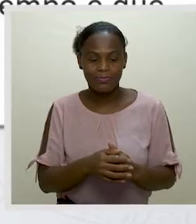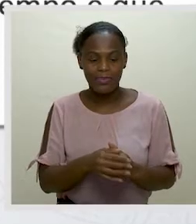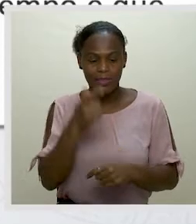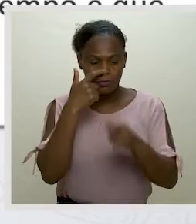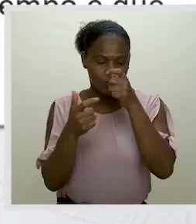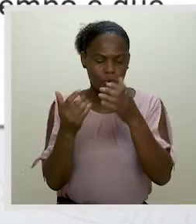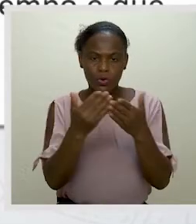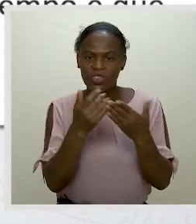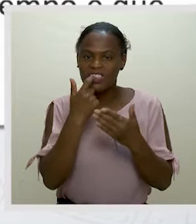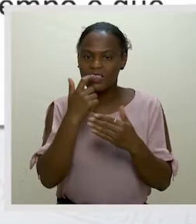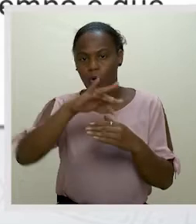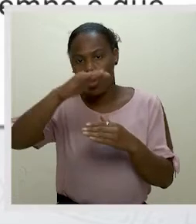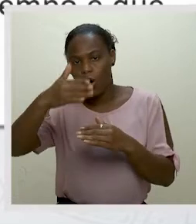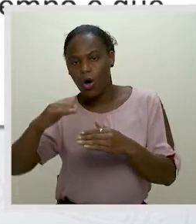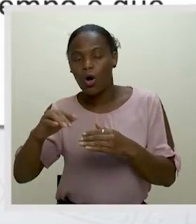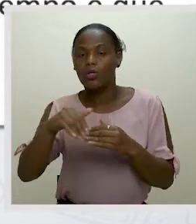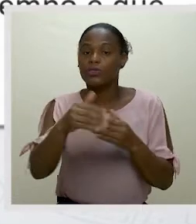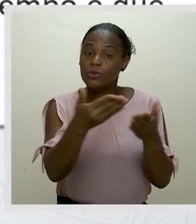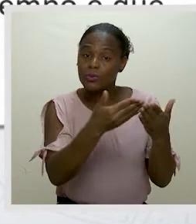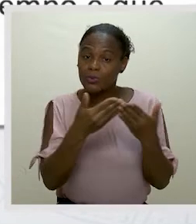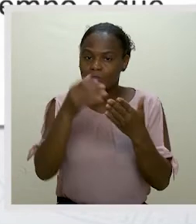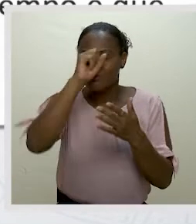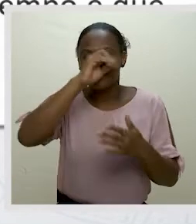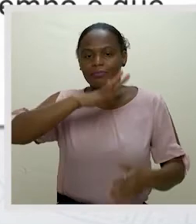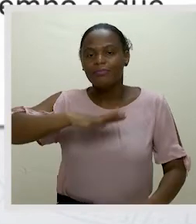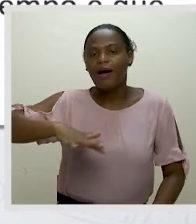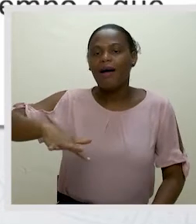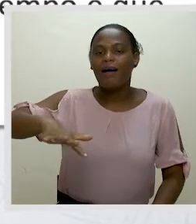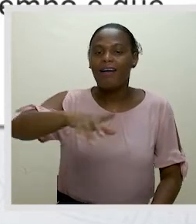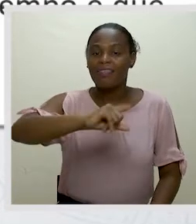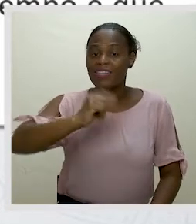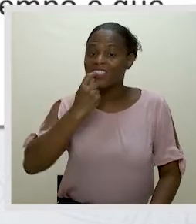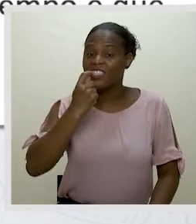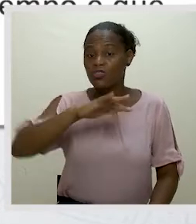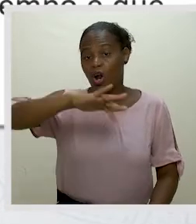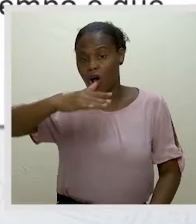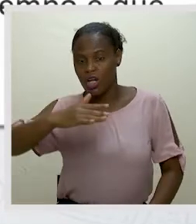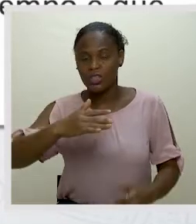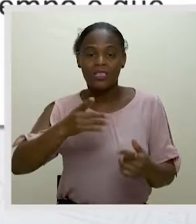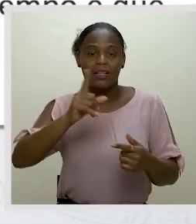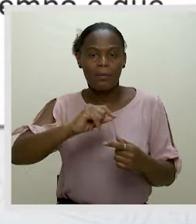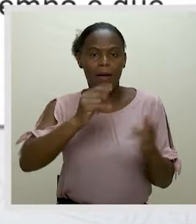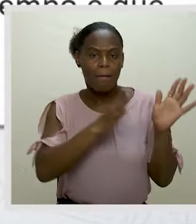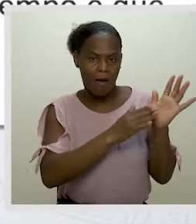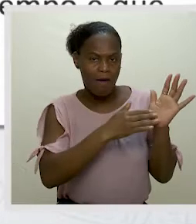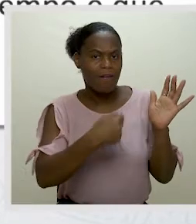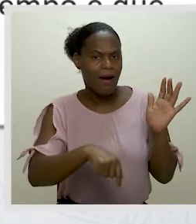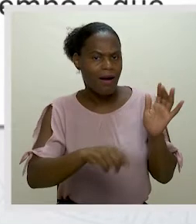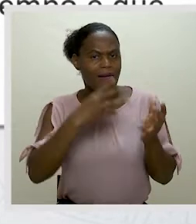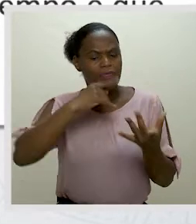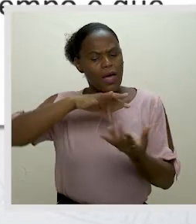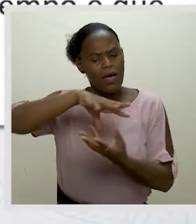Os geólogos, através dos estudos das paisagens e das rochas, têm provado que a Terra